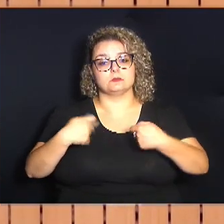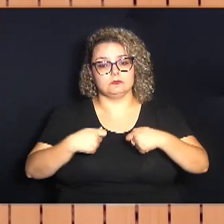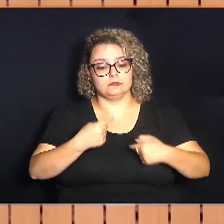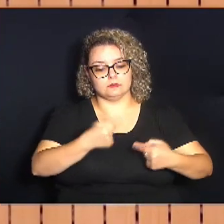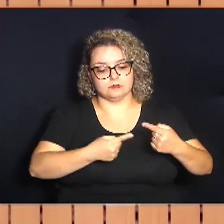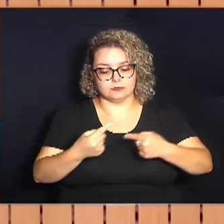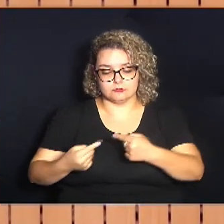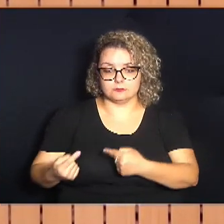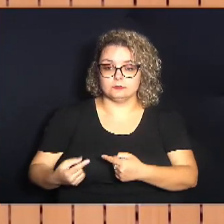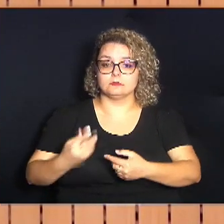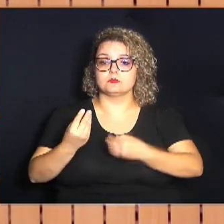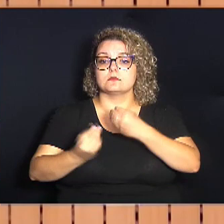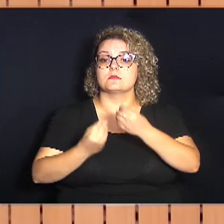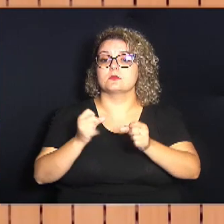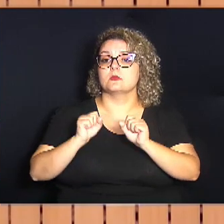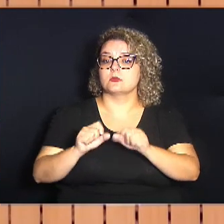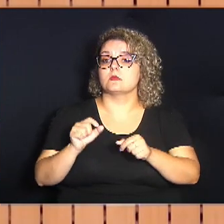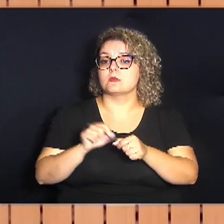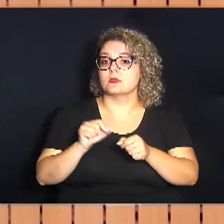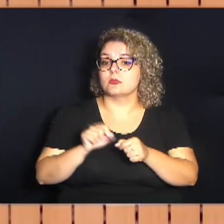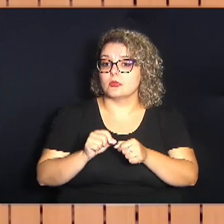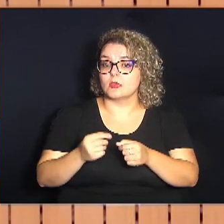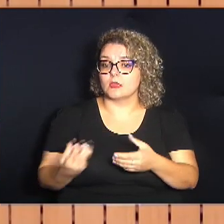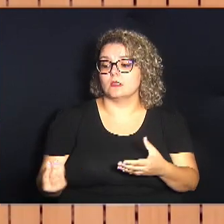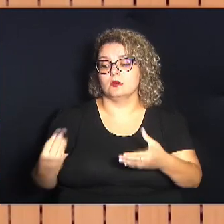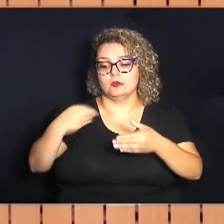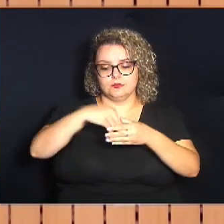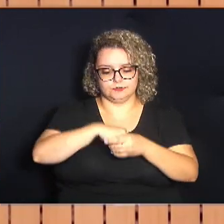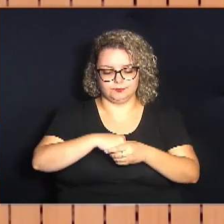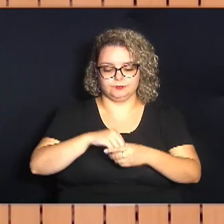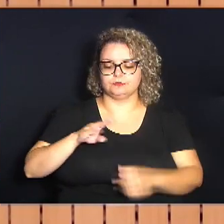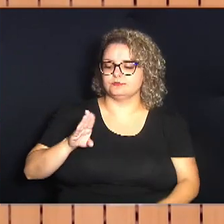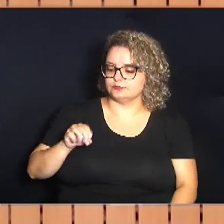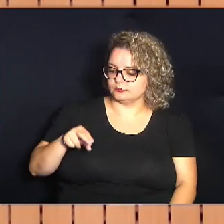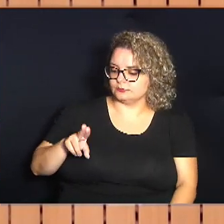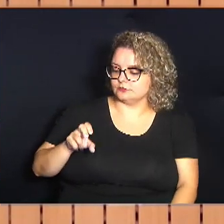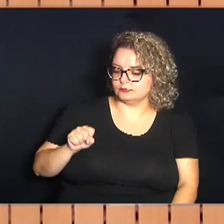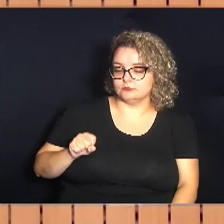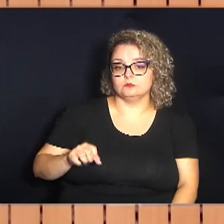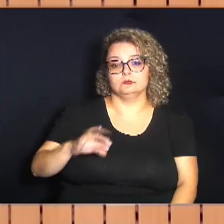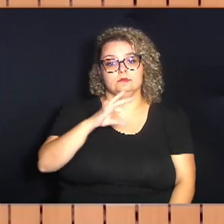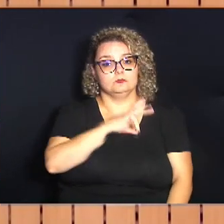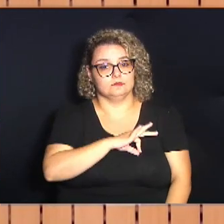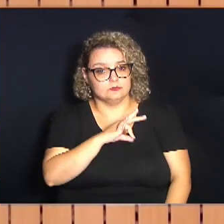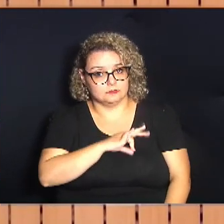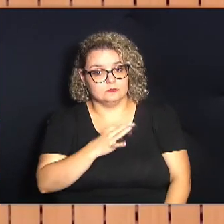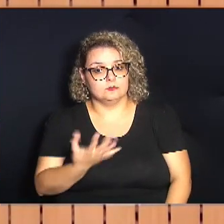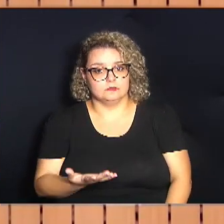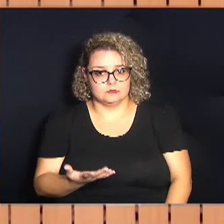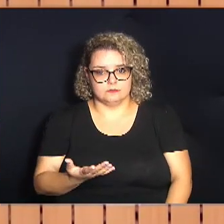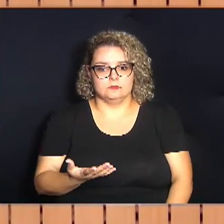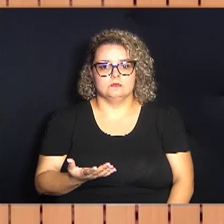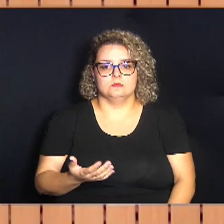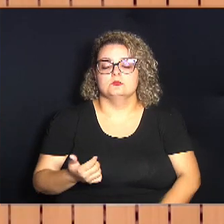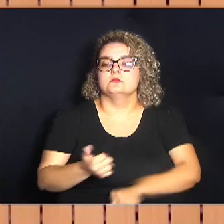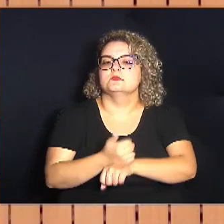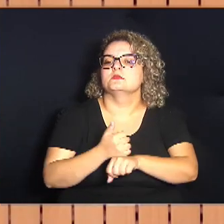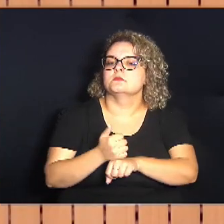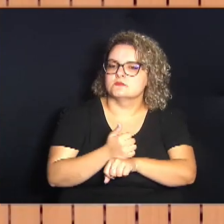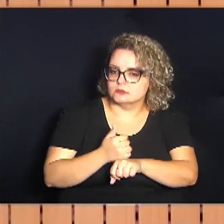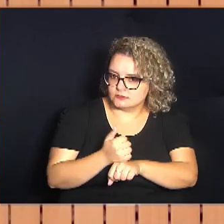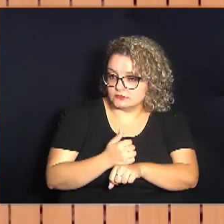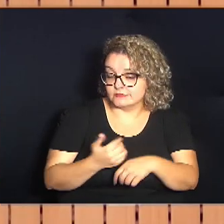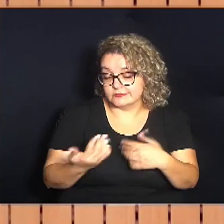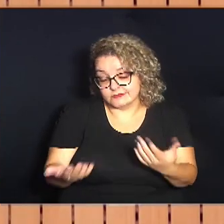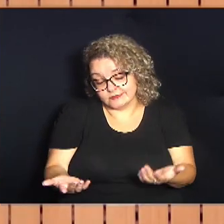discutindo como que a gente poderia estar fazendo a incorporação desse bônus nos salários, né, desses profissionais, mas o que a